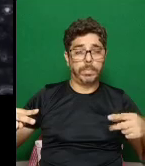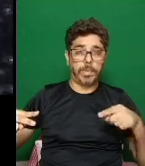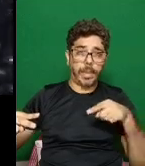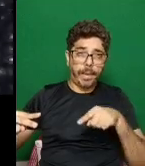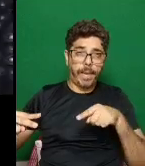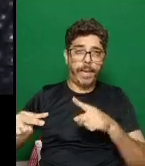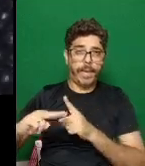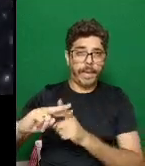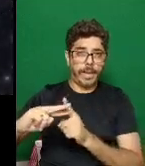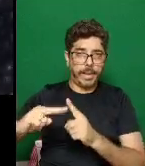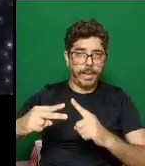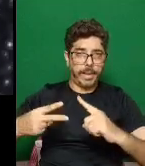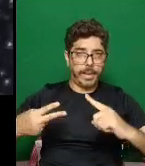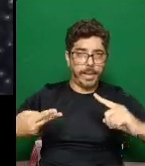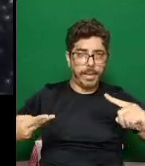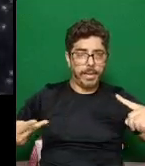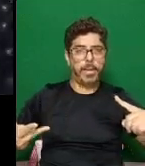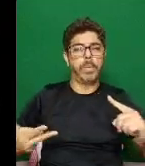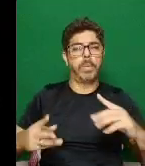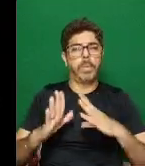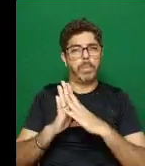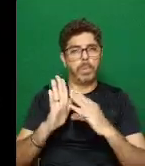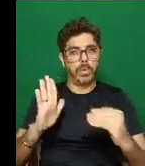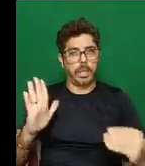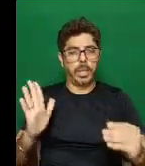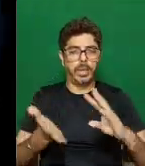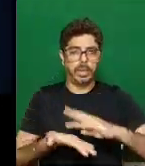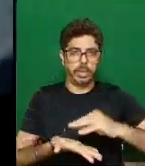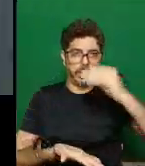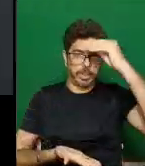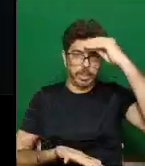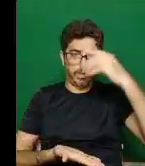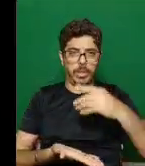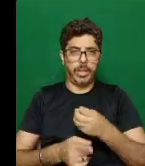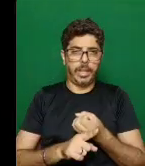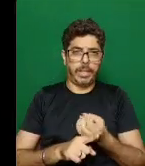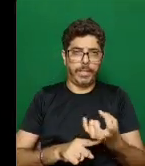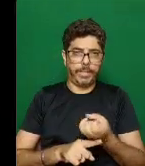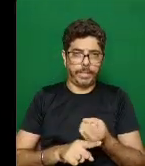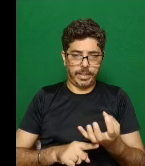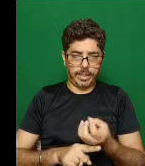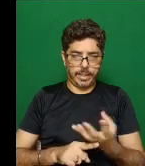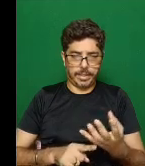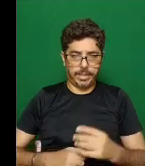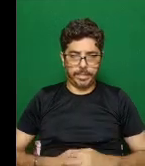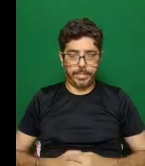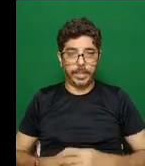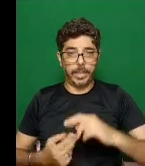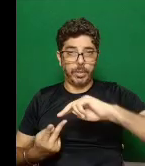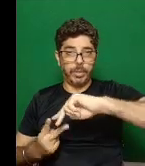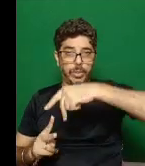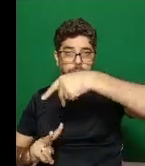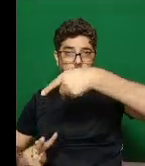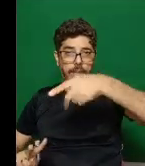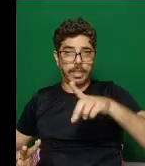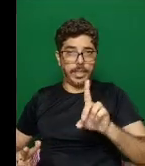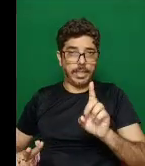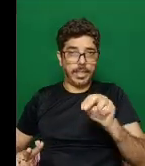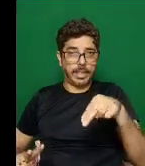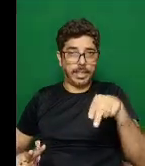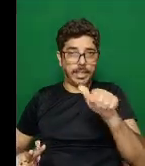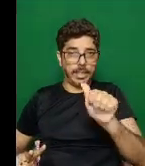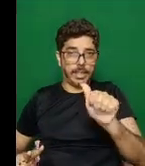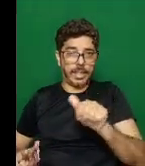um modelo baseado em teorias físicas. A informação genética que é passada de geração em geração em todas as